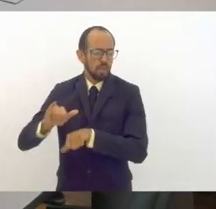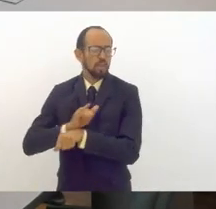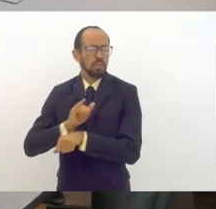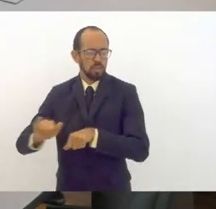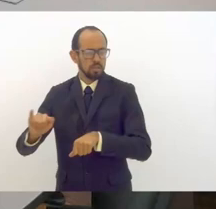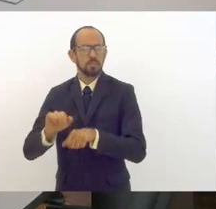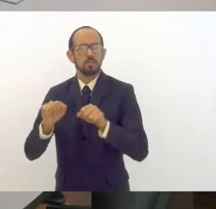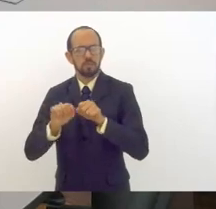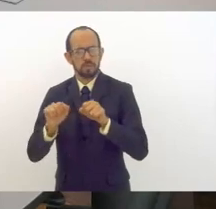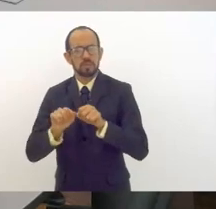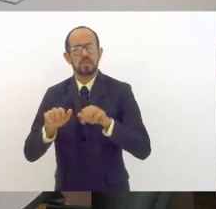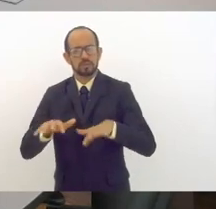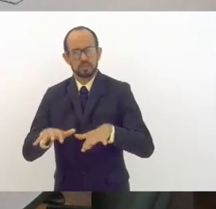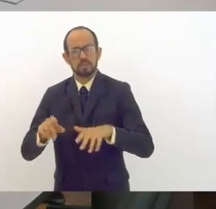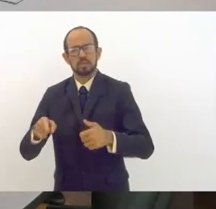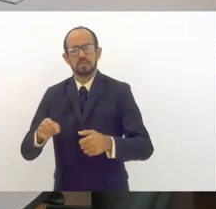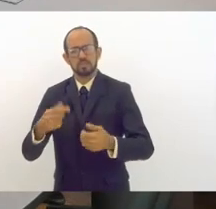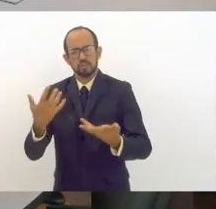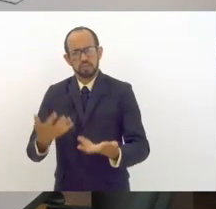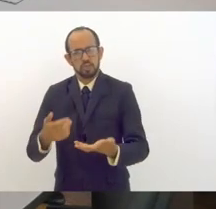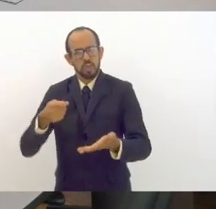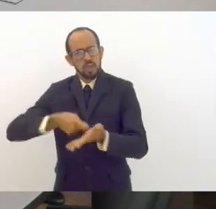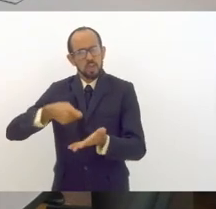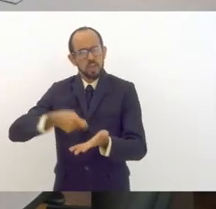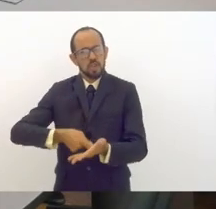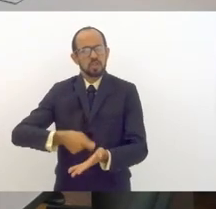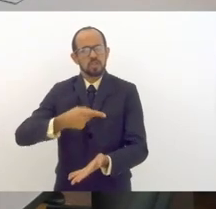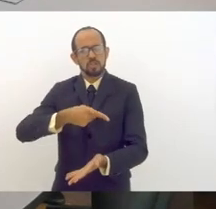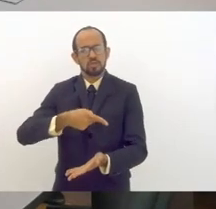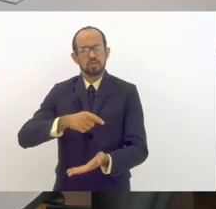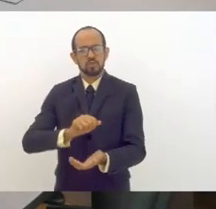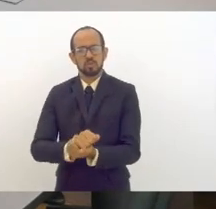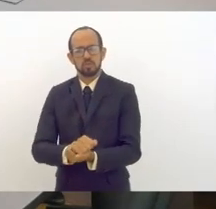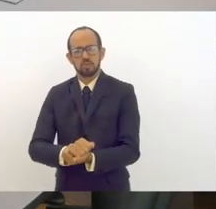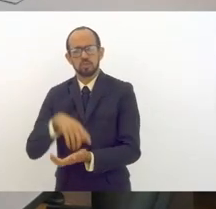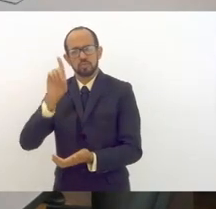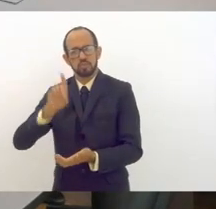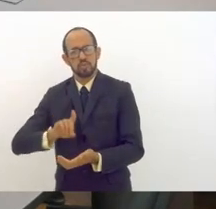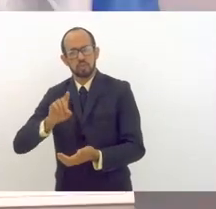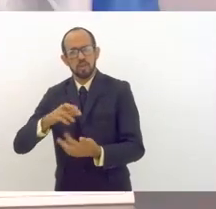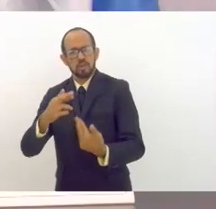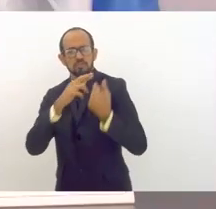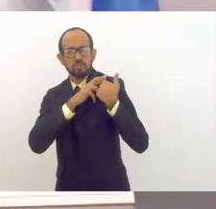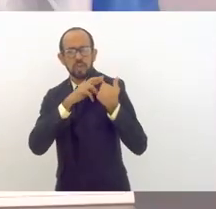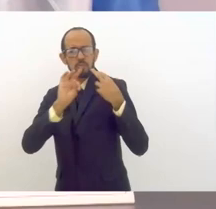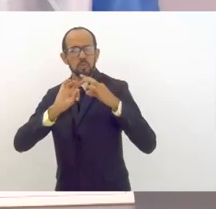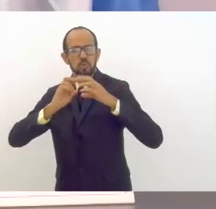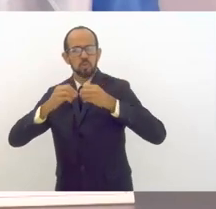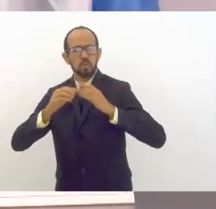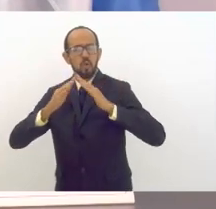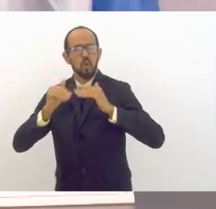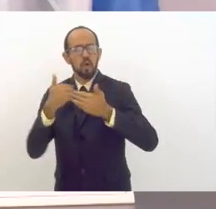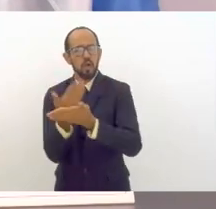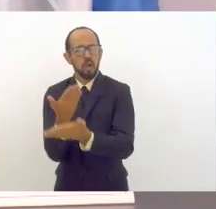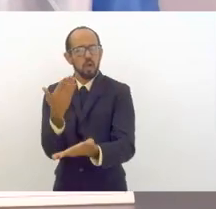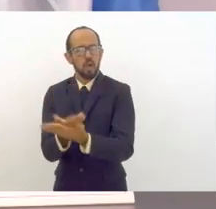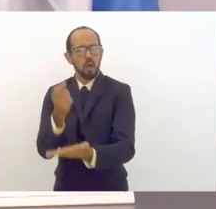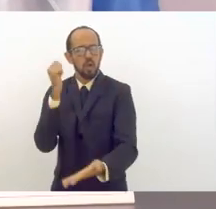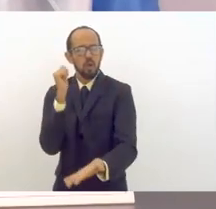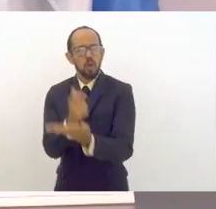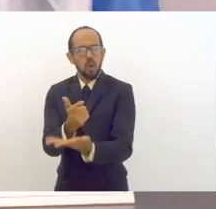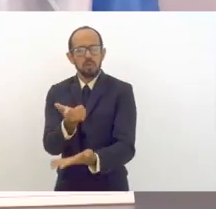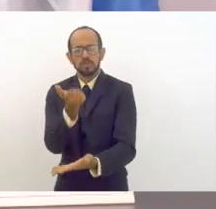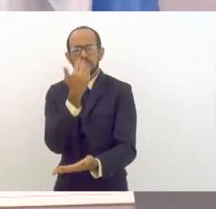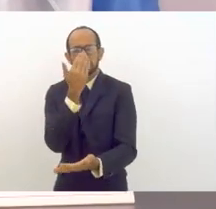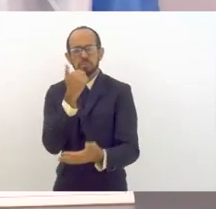correção e a gente quer reiterar essa cobrança. O diretor, ele é o responsável por toda a unidade escolar, de compra, alimentação,